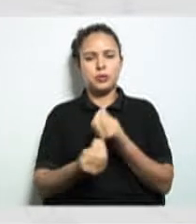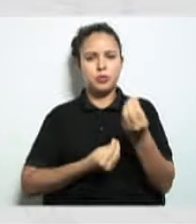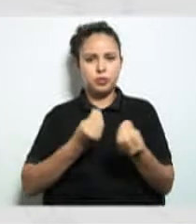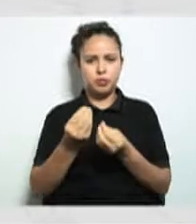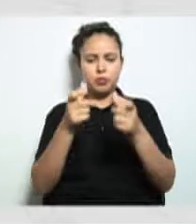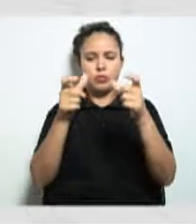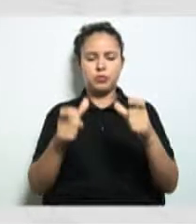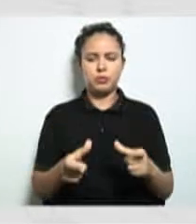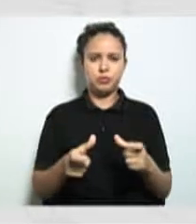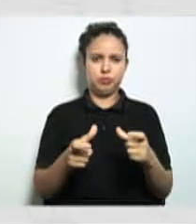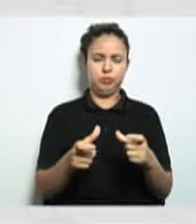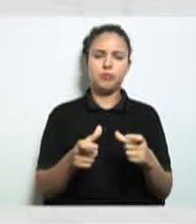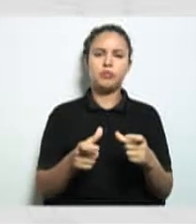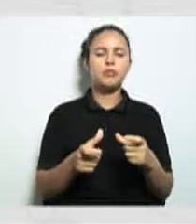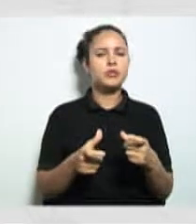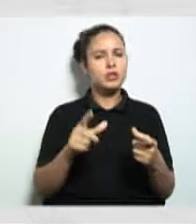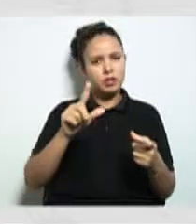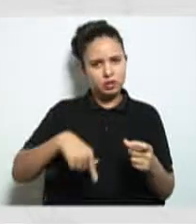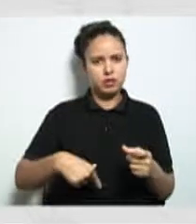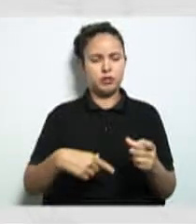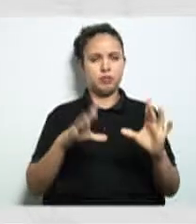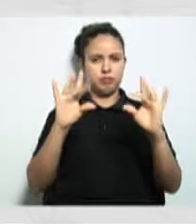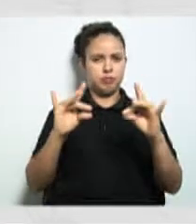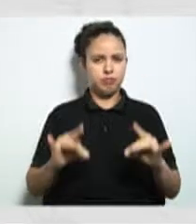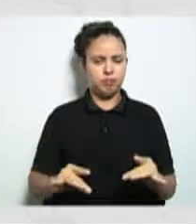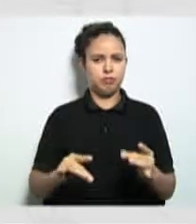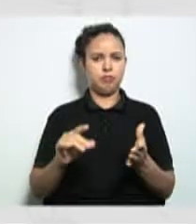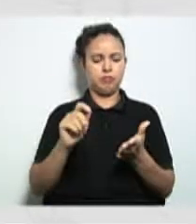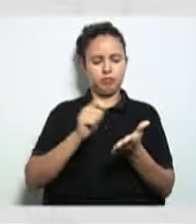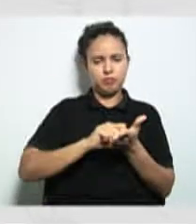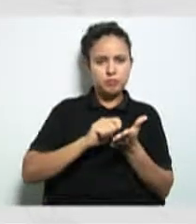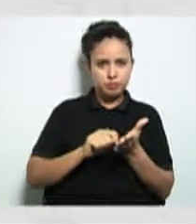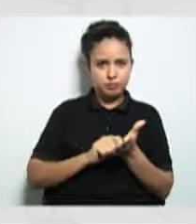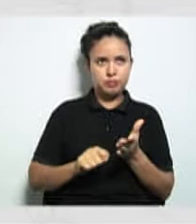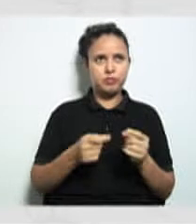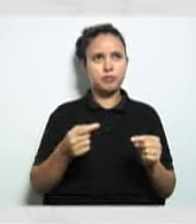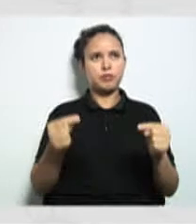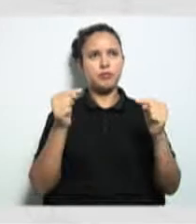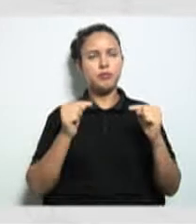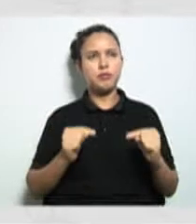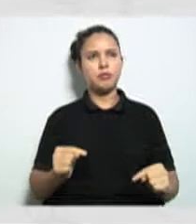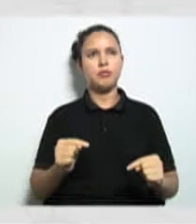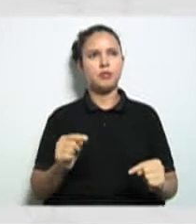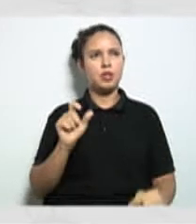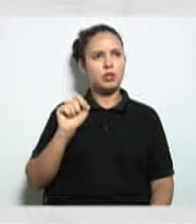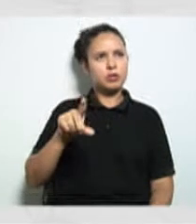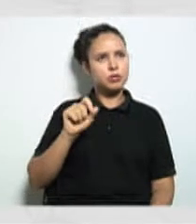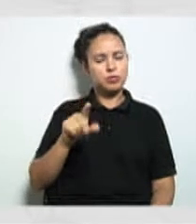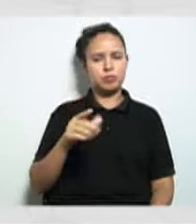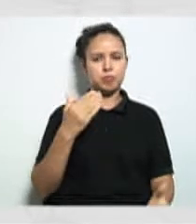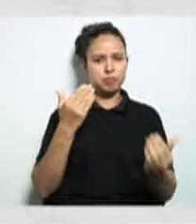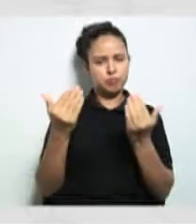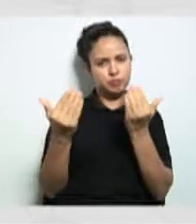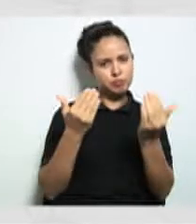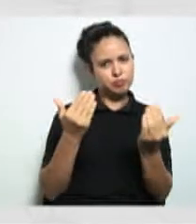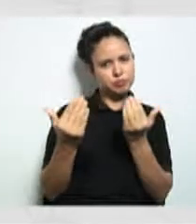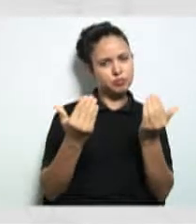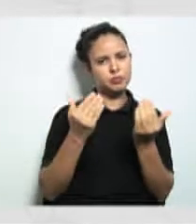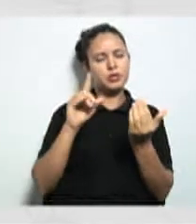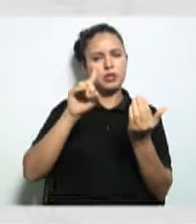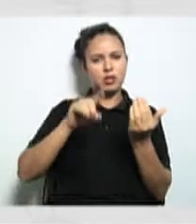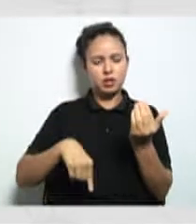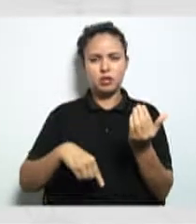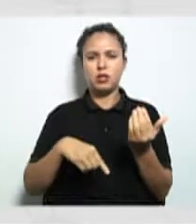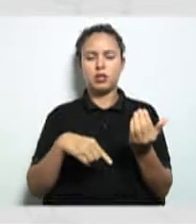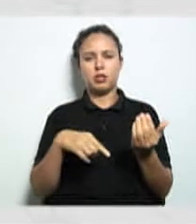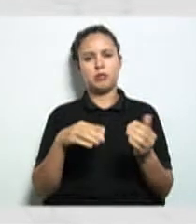está localizada. Então, isso é uma descrição. Temos também a comparação, que é uma ação de